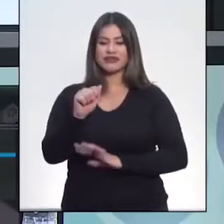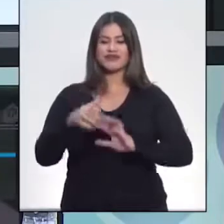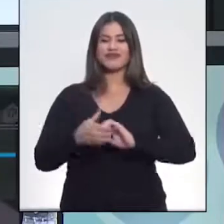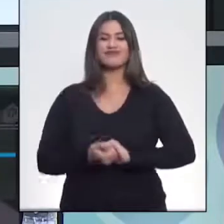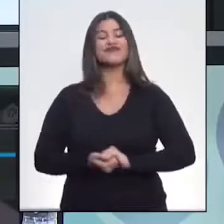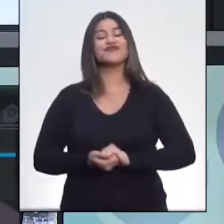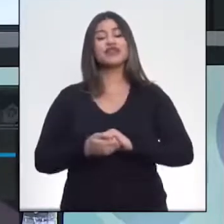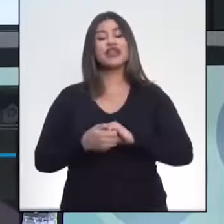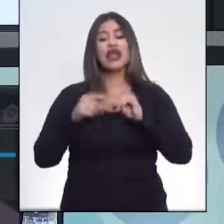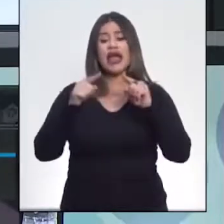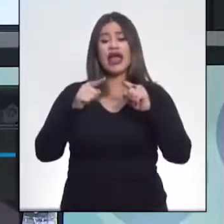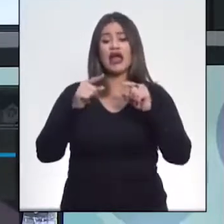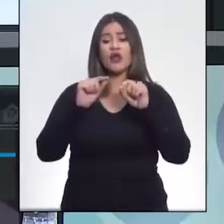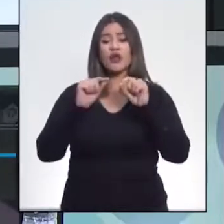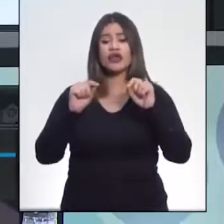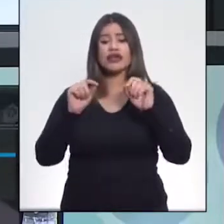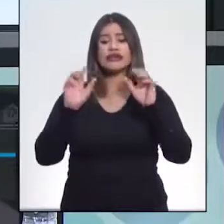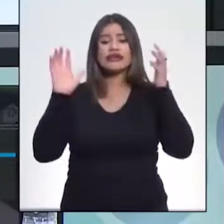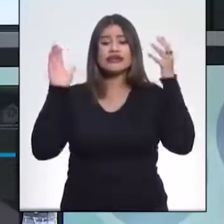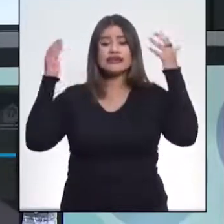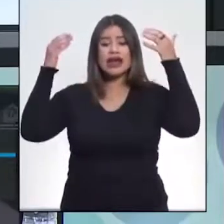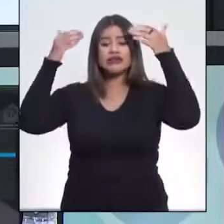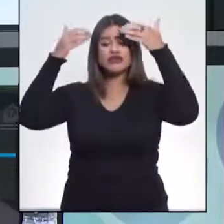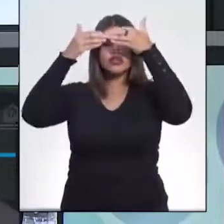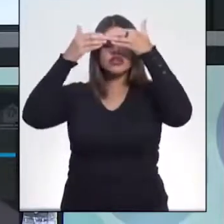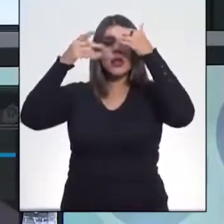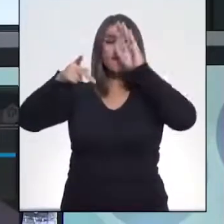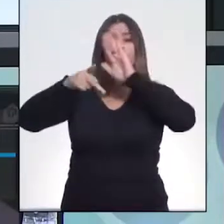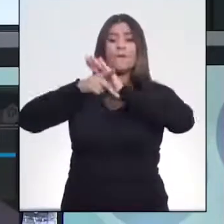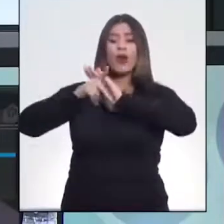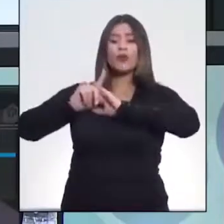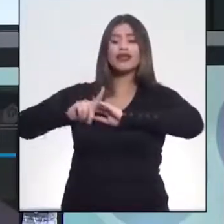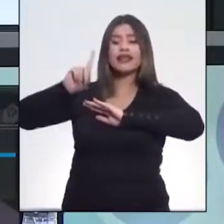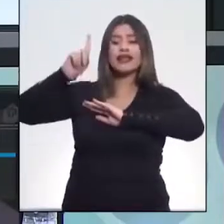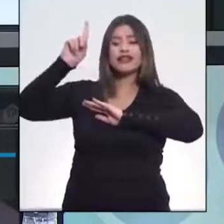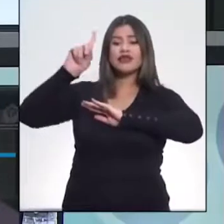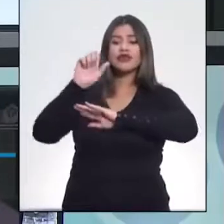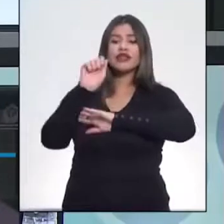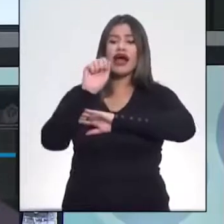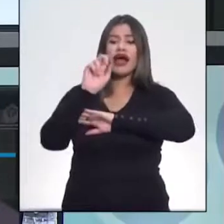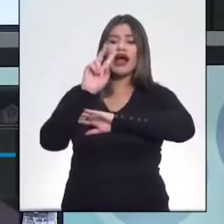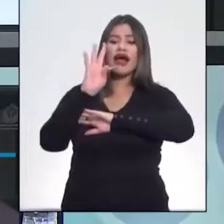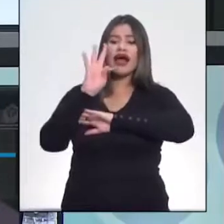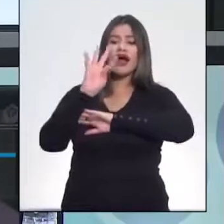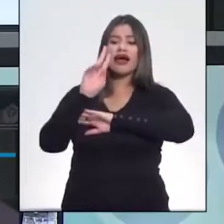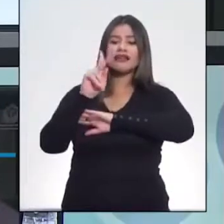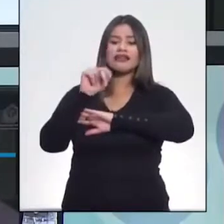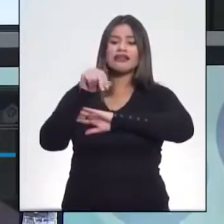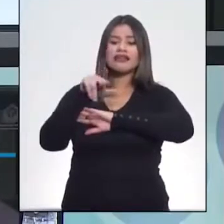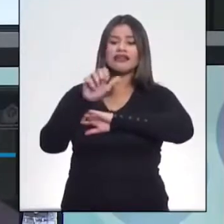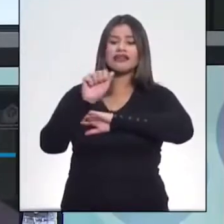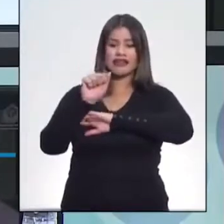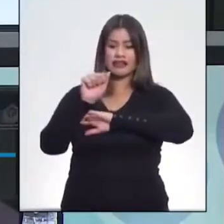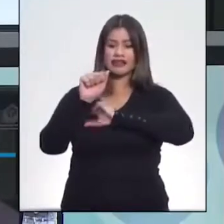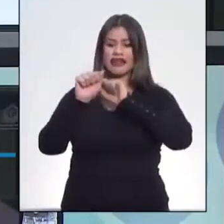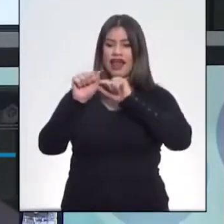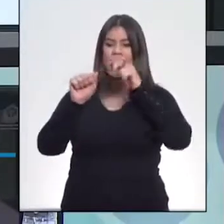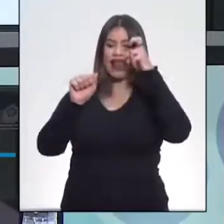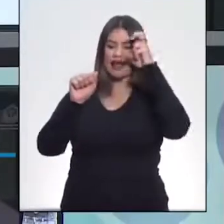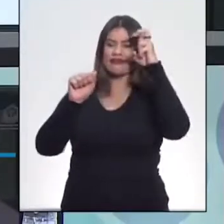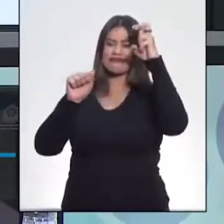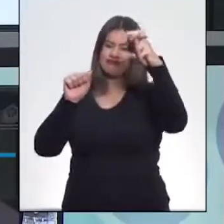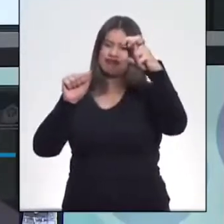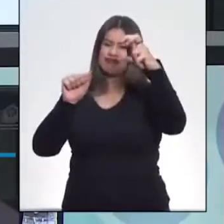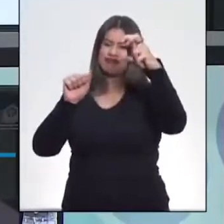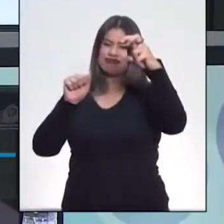das sacerdotisas da grande Deusa Atena então vocês já sabem que Athena Ela é Aquela Deusa da